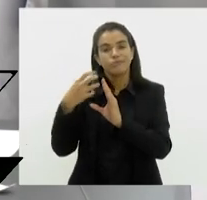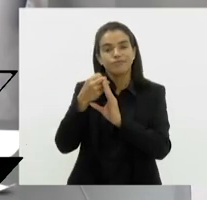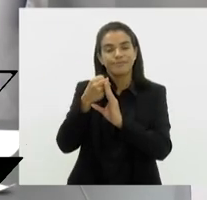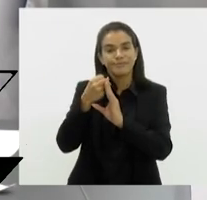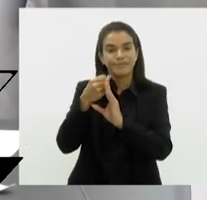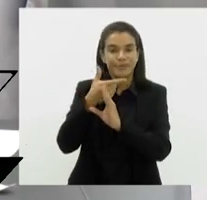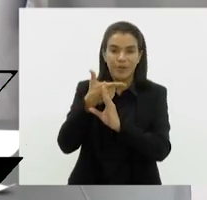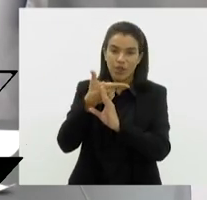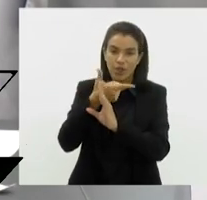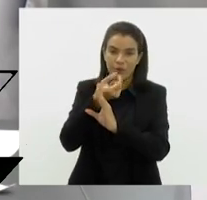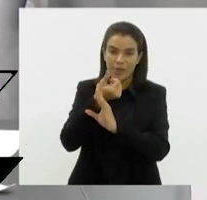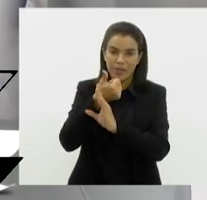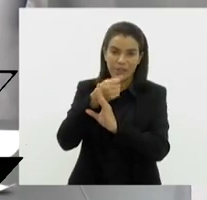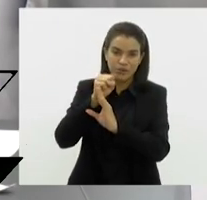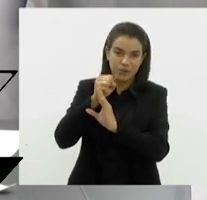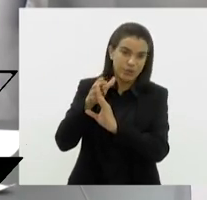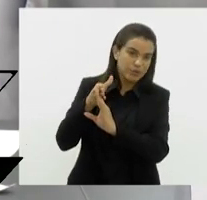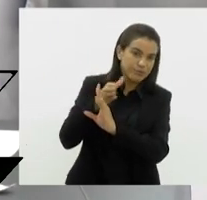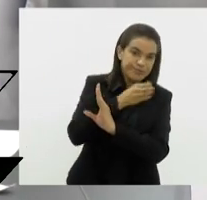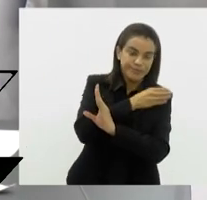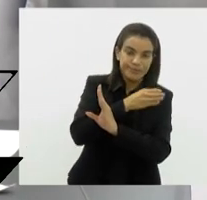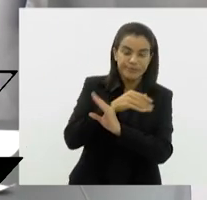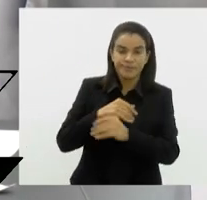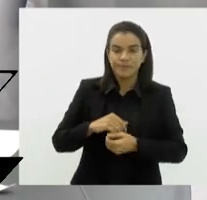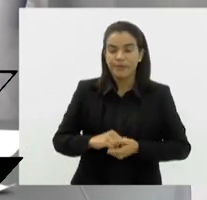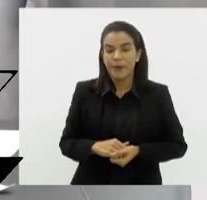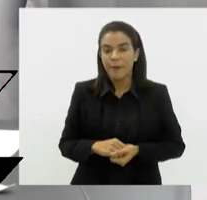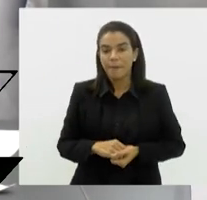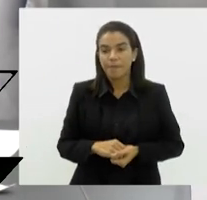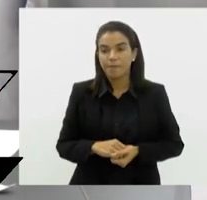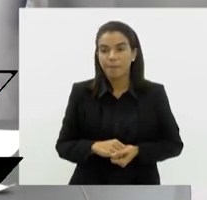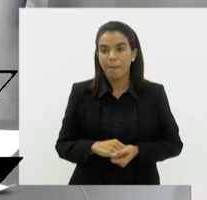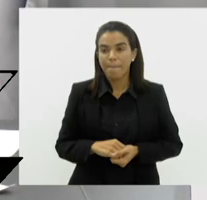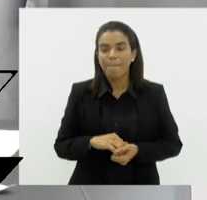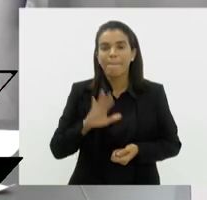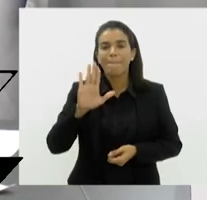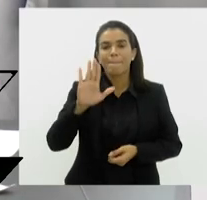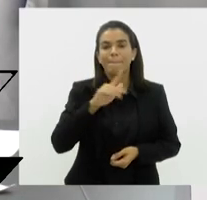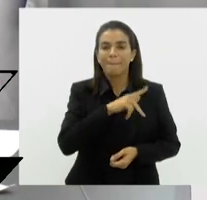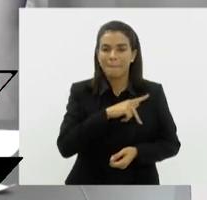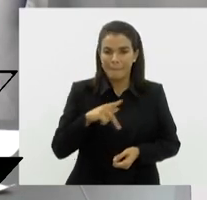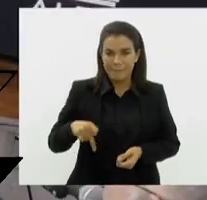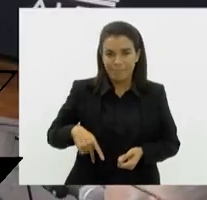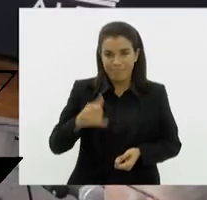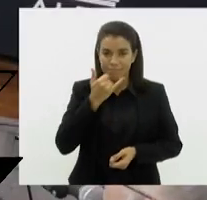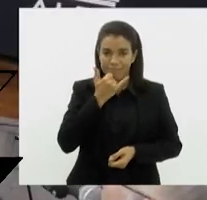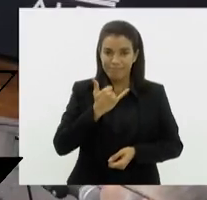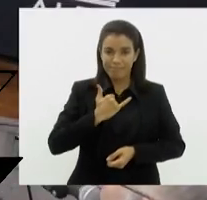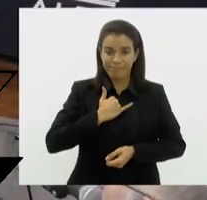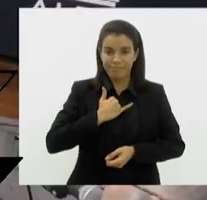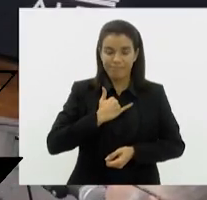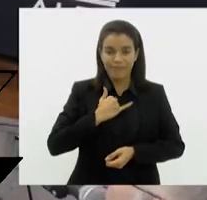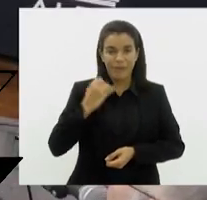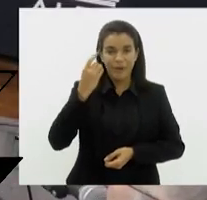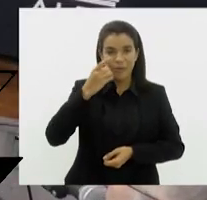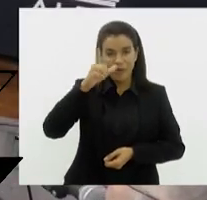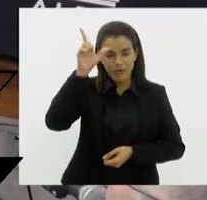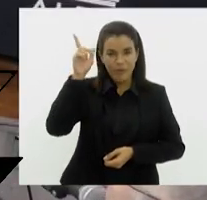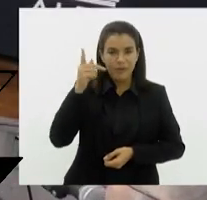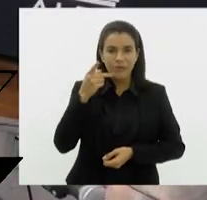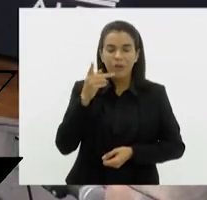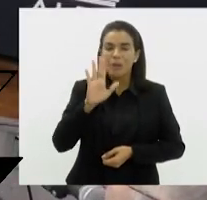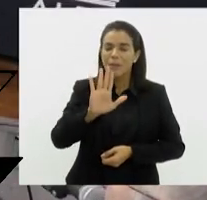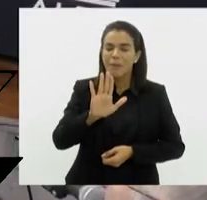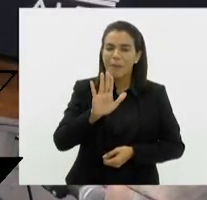que é de 19, pra de 18 frente. Em dia para frente. Presidente, mas, de qualquer forma, o texto... Presidente, o senhor me perdoe. Precatório não